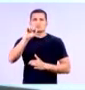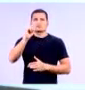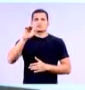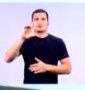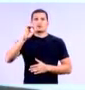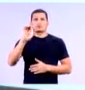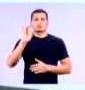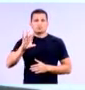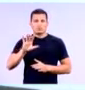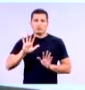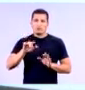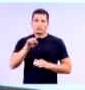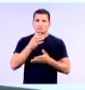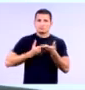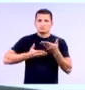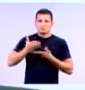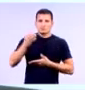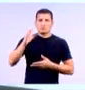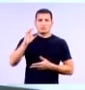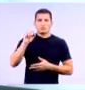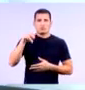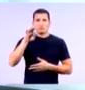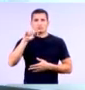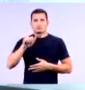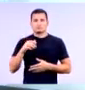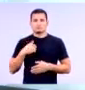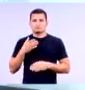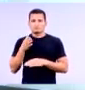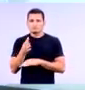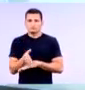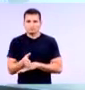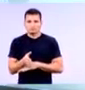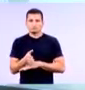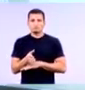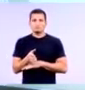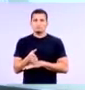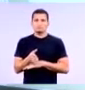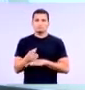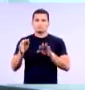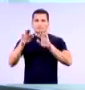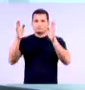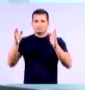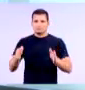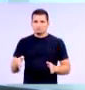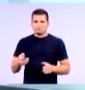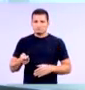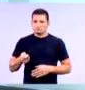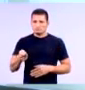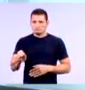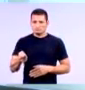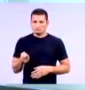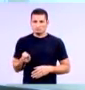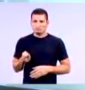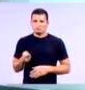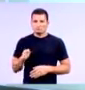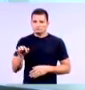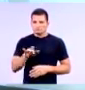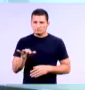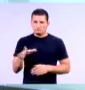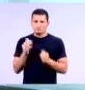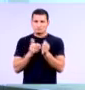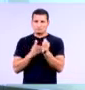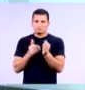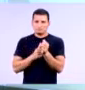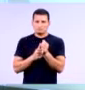você interagir com a conta, você vai chegar lá na conta, vai chegar lá no caixa eletrônico, você vai colocar o seu cartão, você digitar a sua senha,